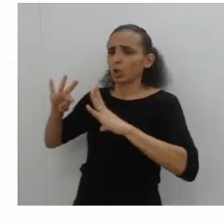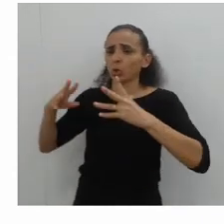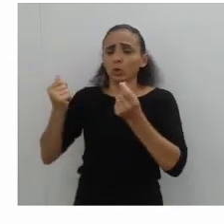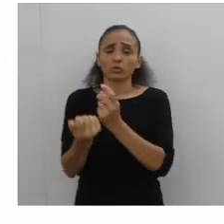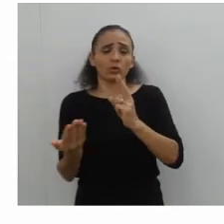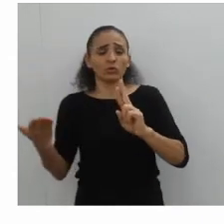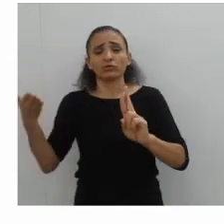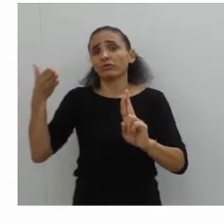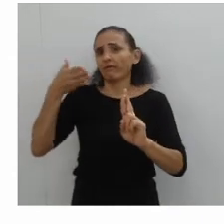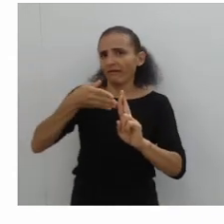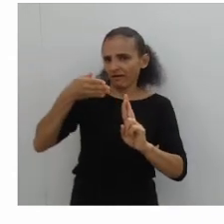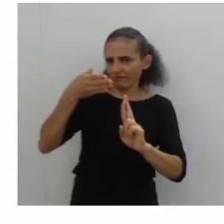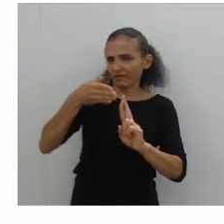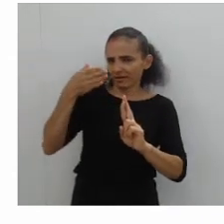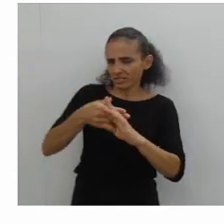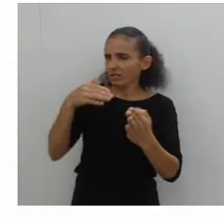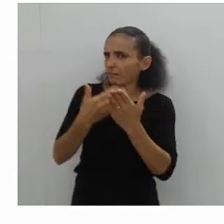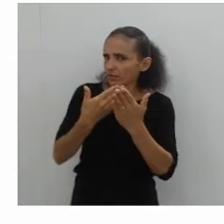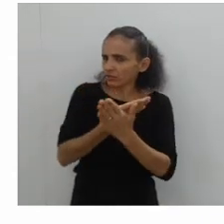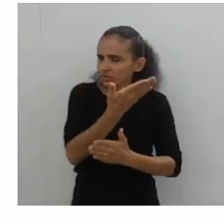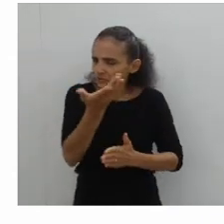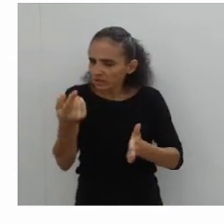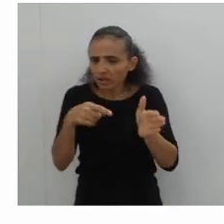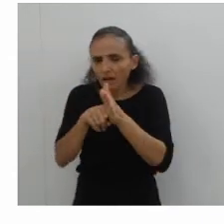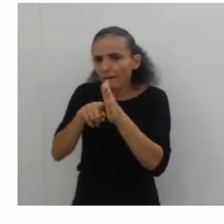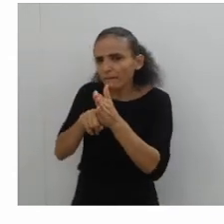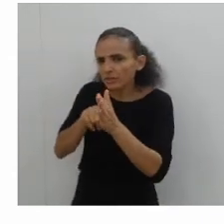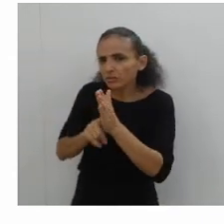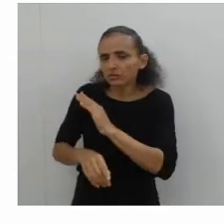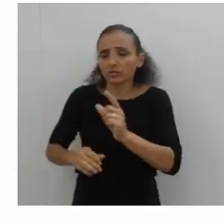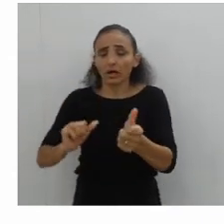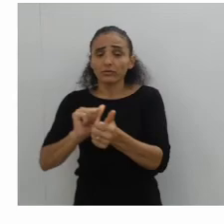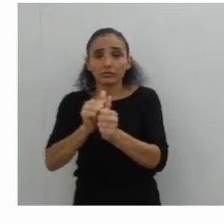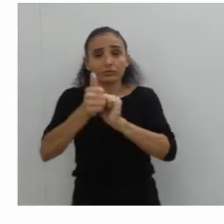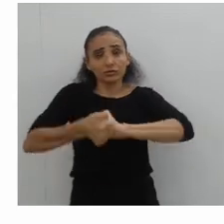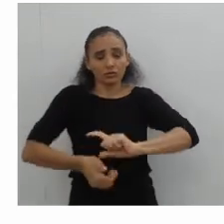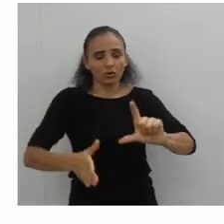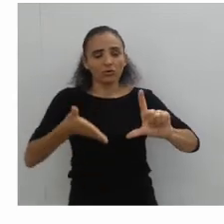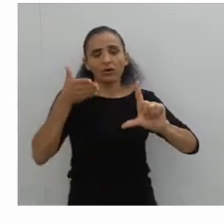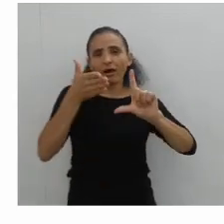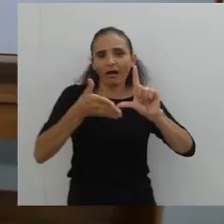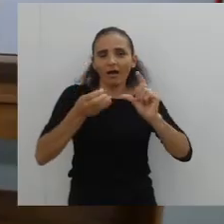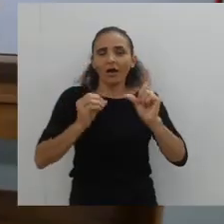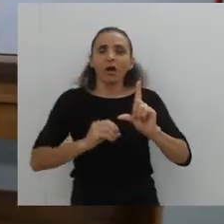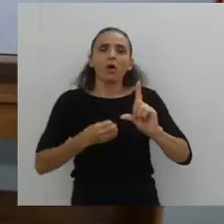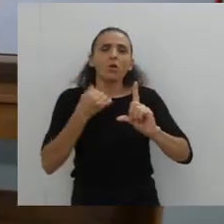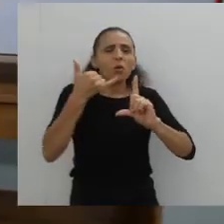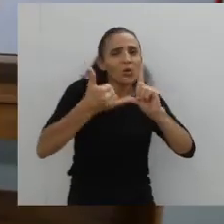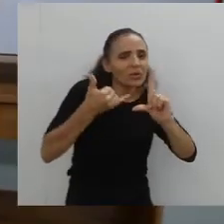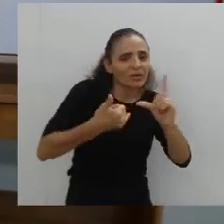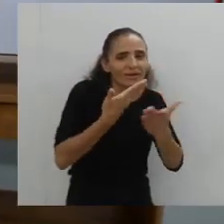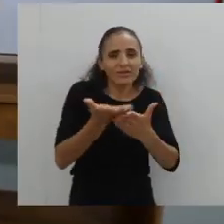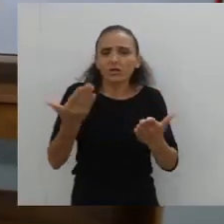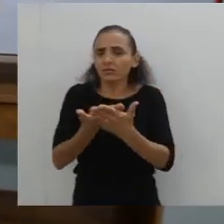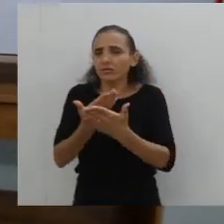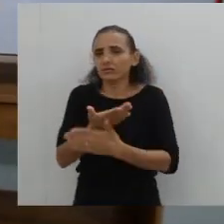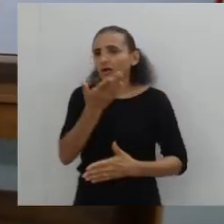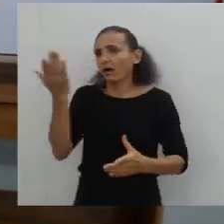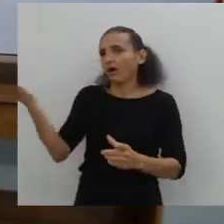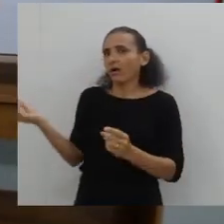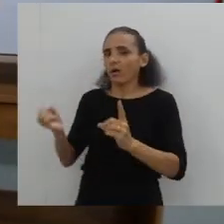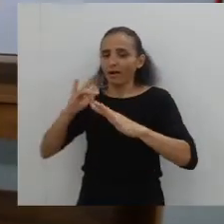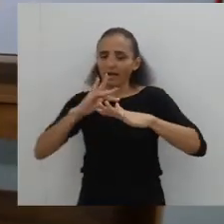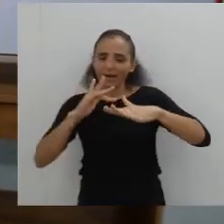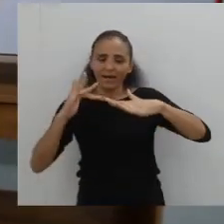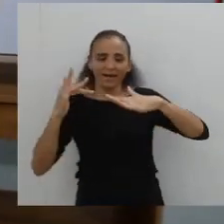né? Quem quiser saber um pouco mais sobre jogo, sobre lazer, sobre ludicidade, queria agradecer a vocês, voltar aqui para mim. Minha rede social é